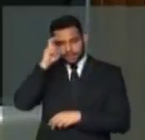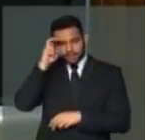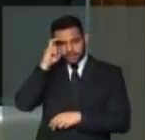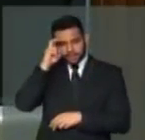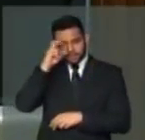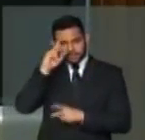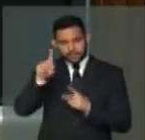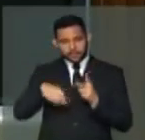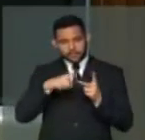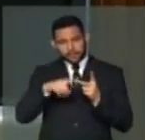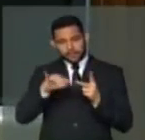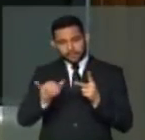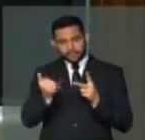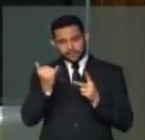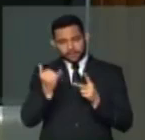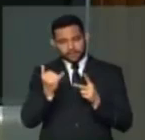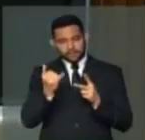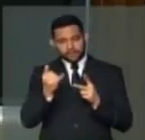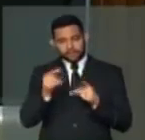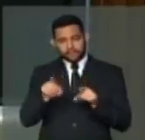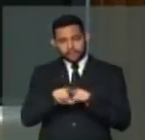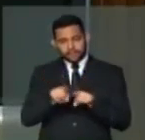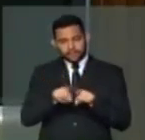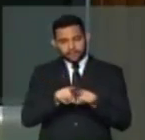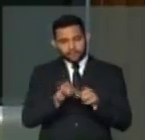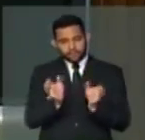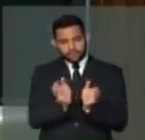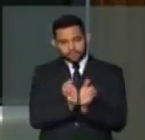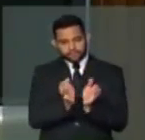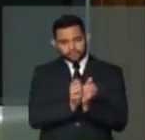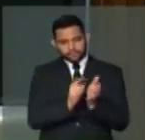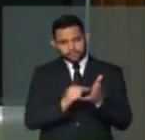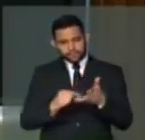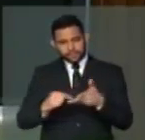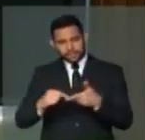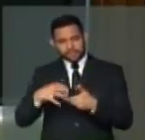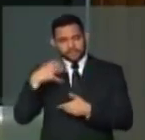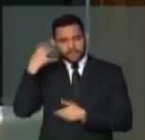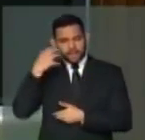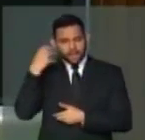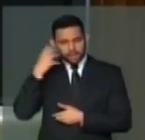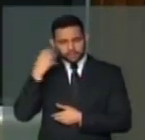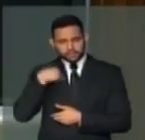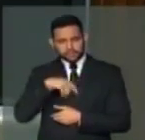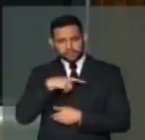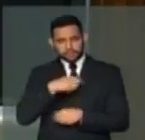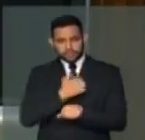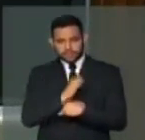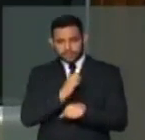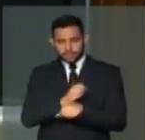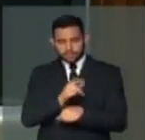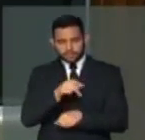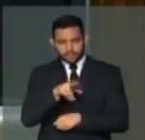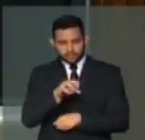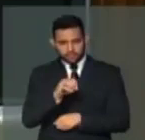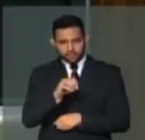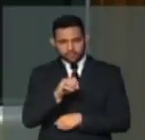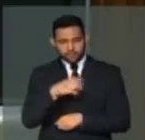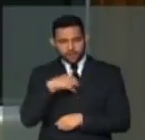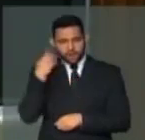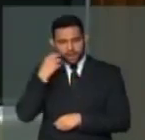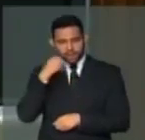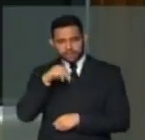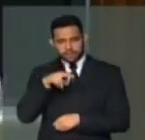inclusive aproveitar, vai ter uma cadeia de rádios lá no meu estado de Pernambuco, inclusive uma